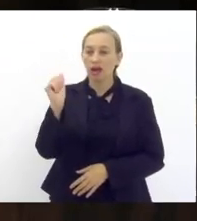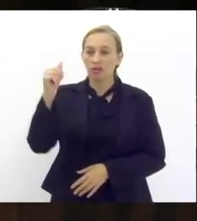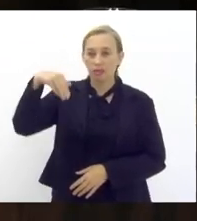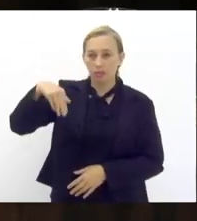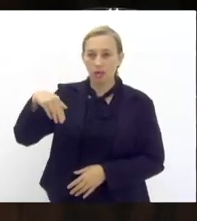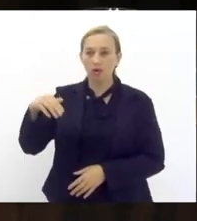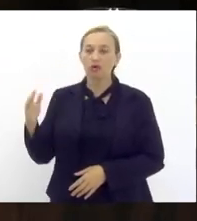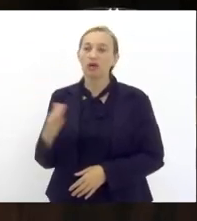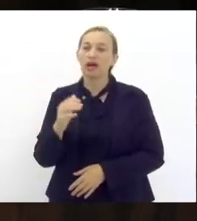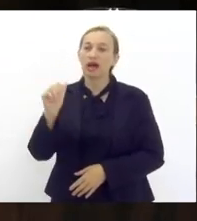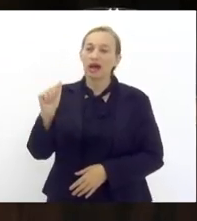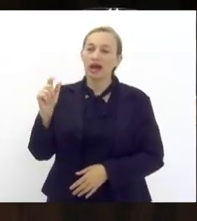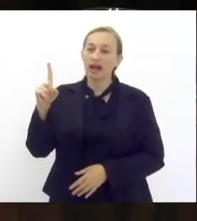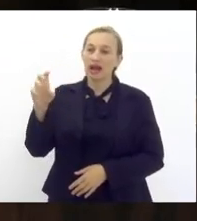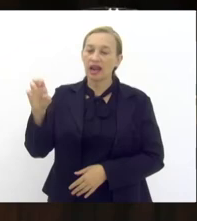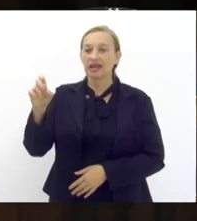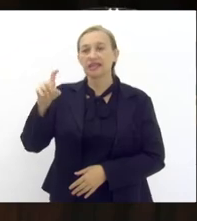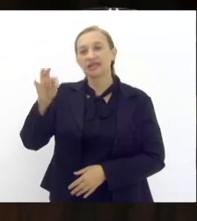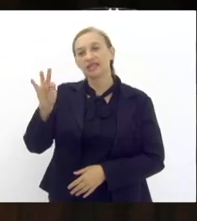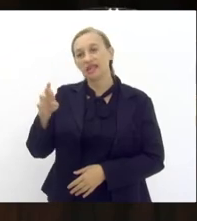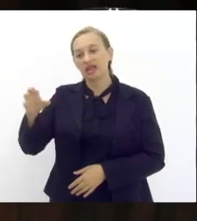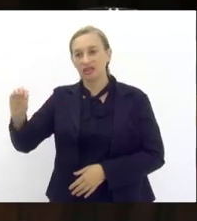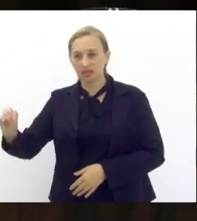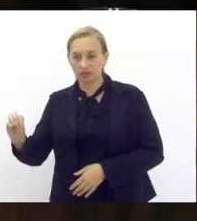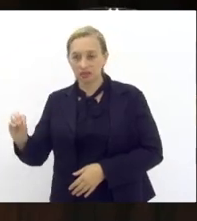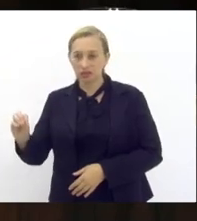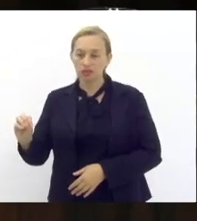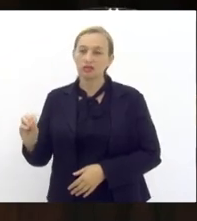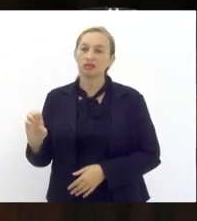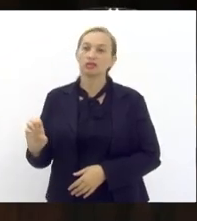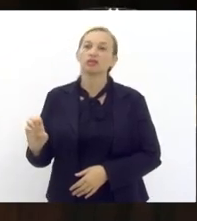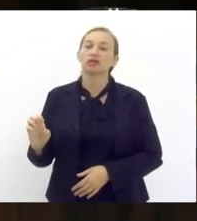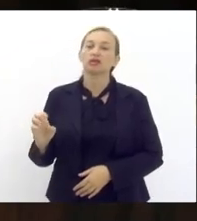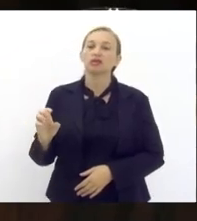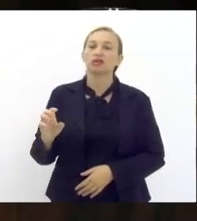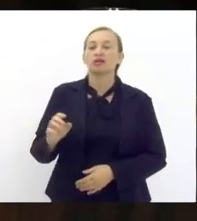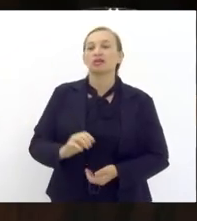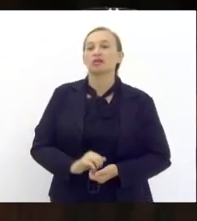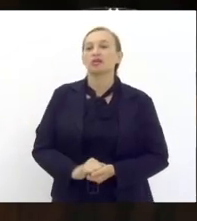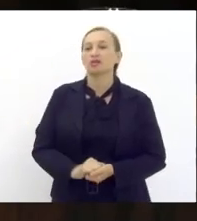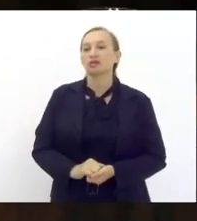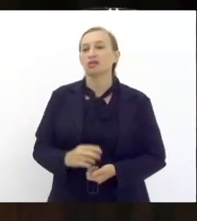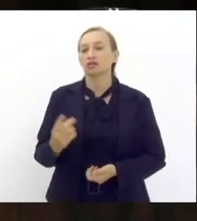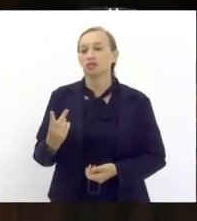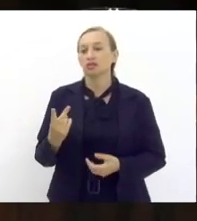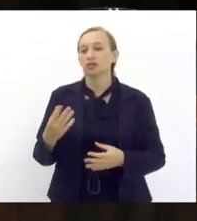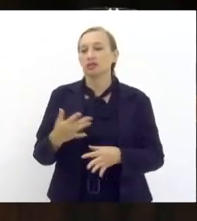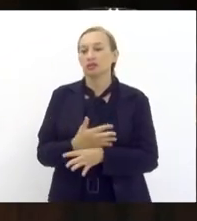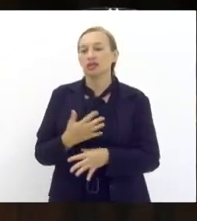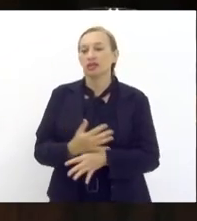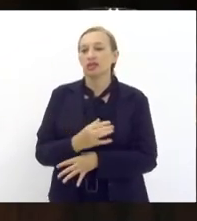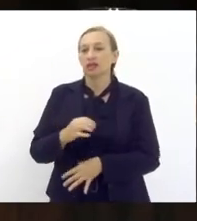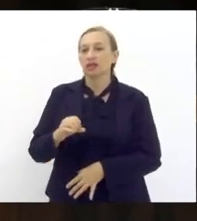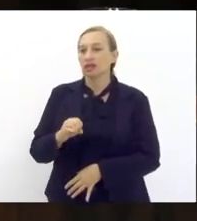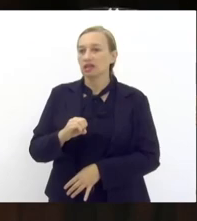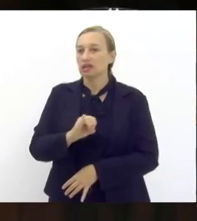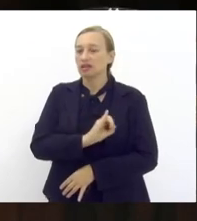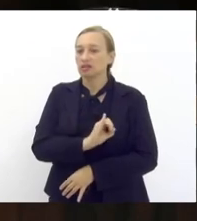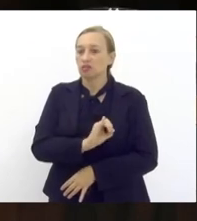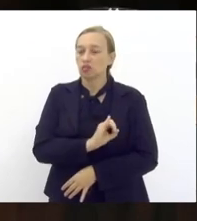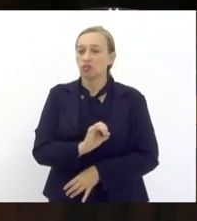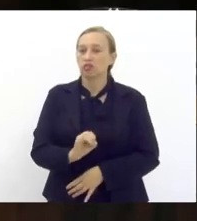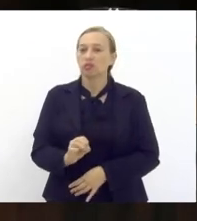e Alexander do Coqueiro, vereadores, ambos vereadores da cidade de Itaboraí. Sejam bem-vindos à nossa